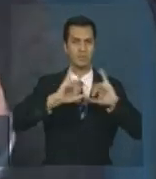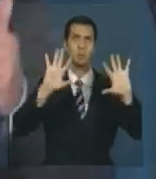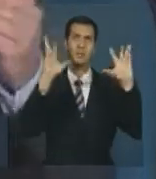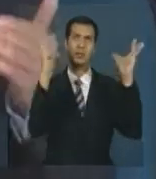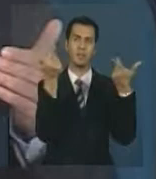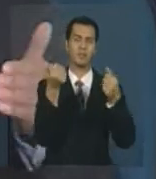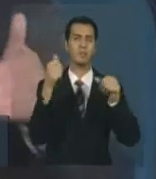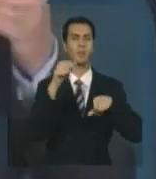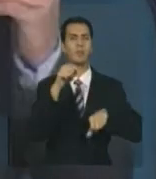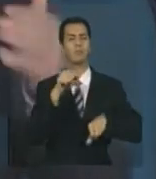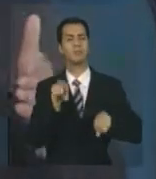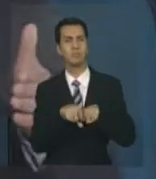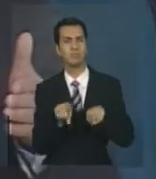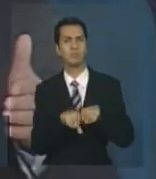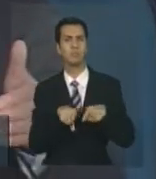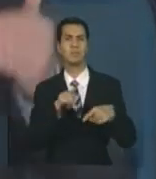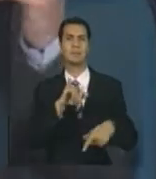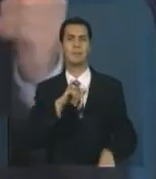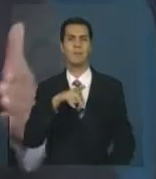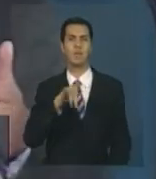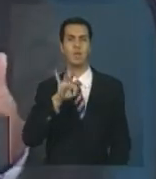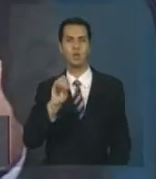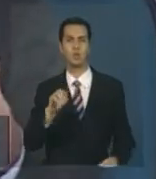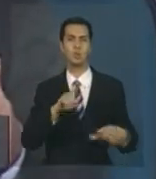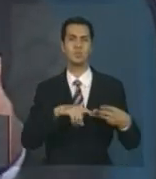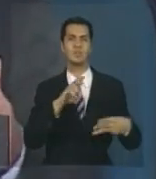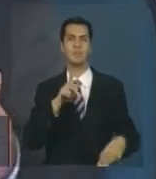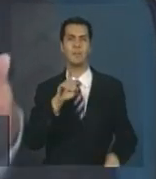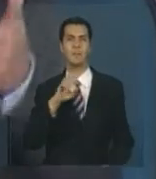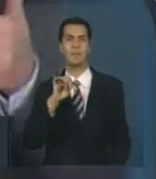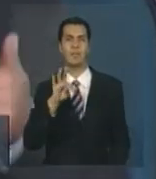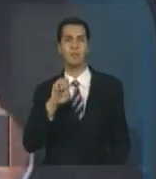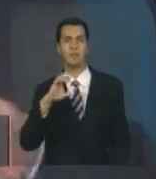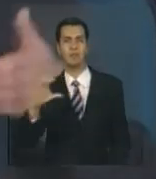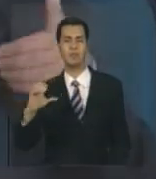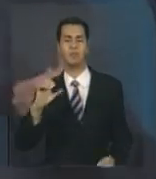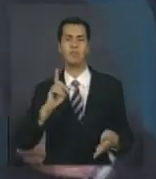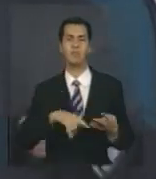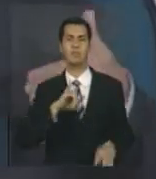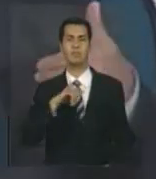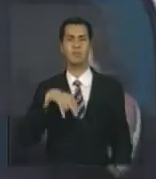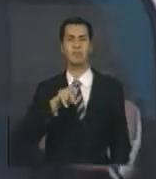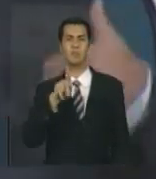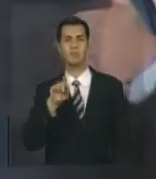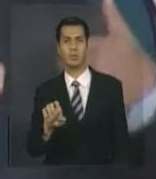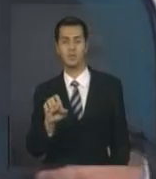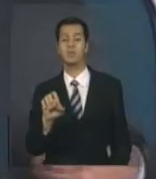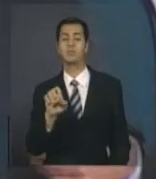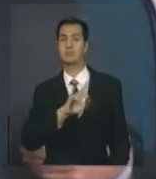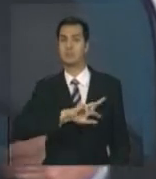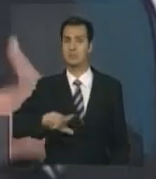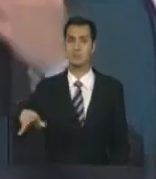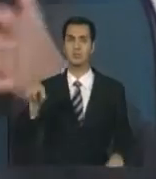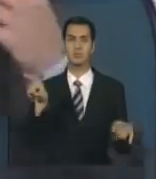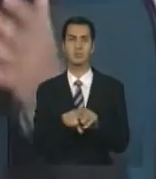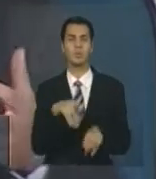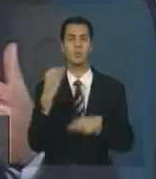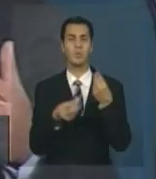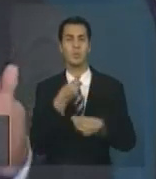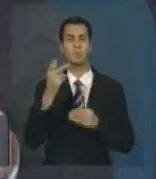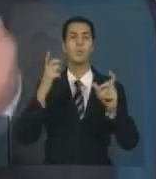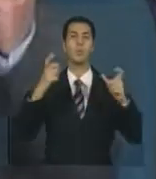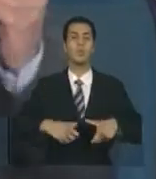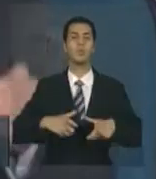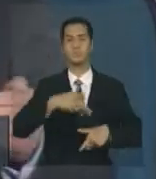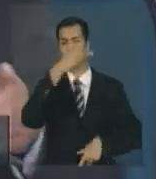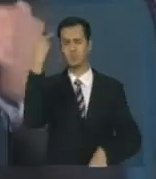e tempo, do IMET, do CPTEC, do INPE, e com os dados também dos números de óbitos,